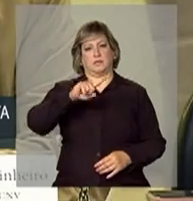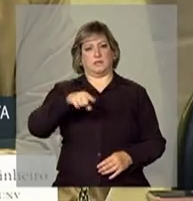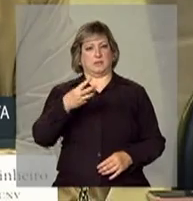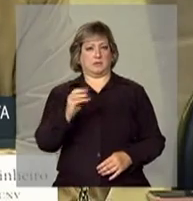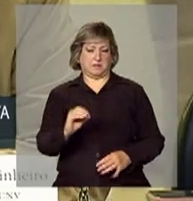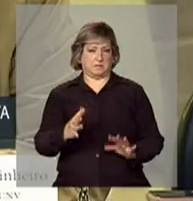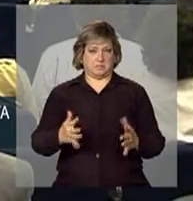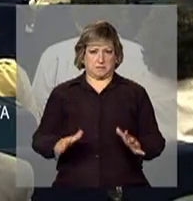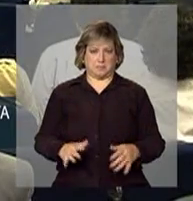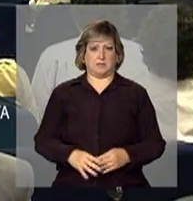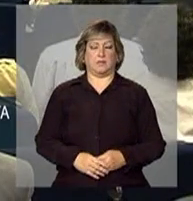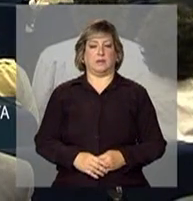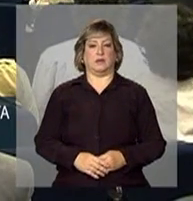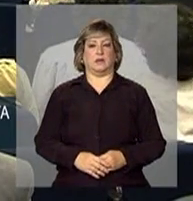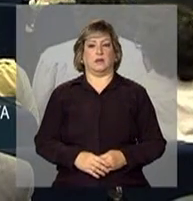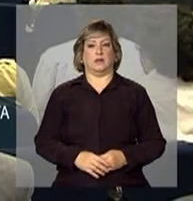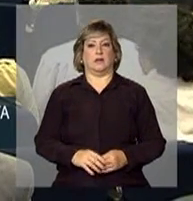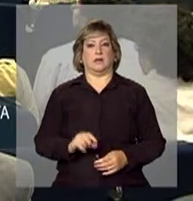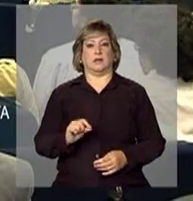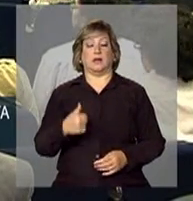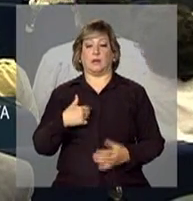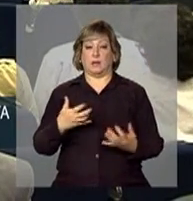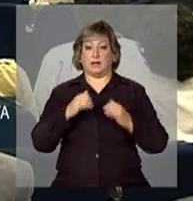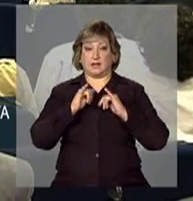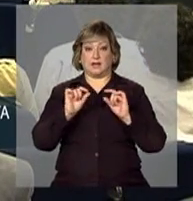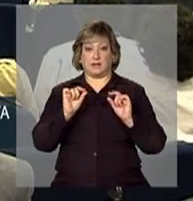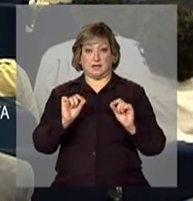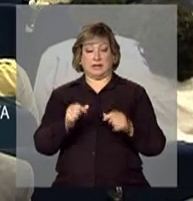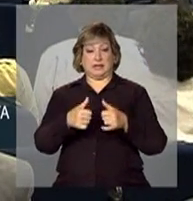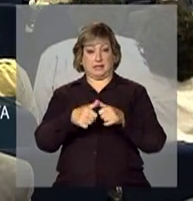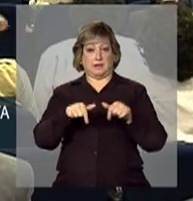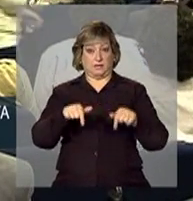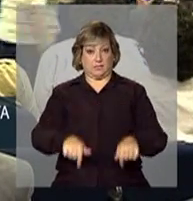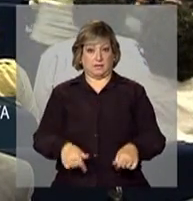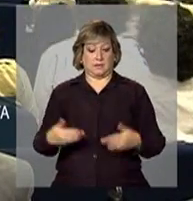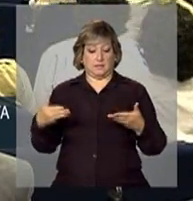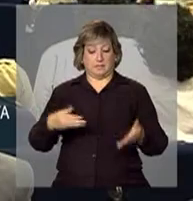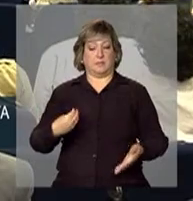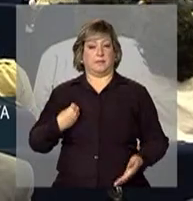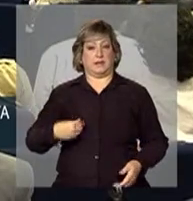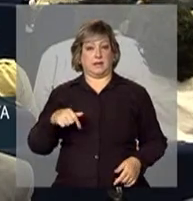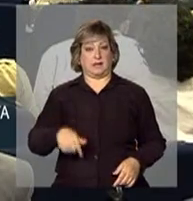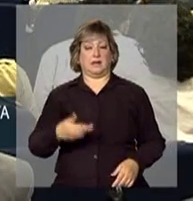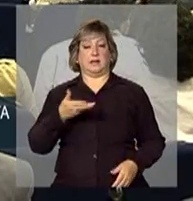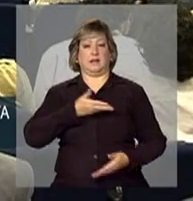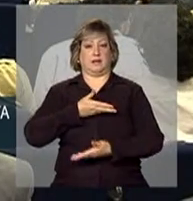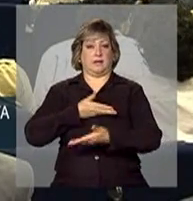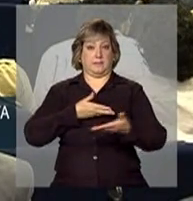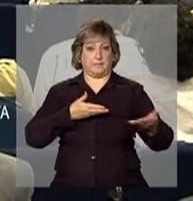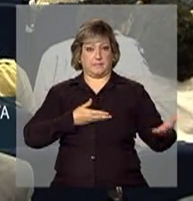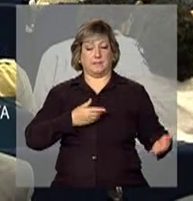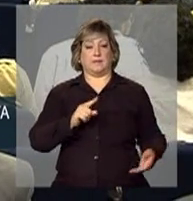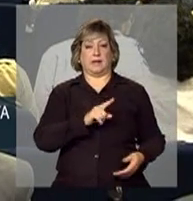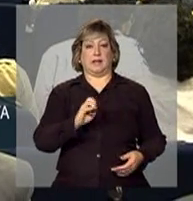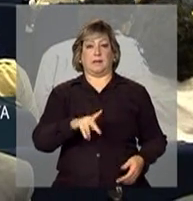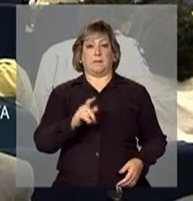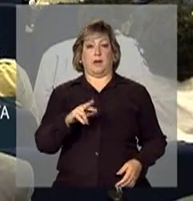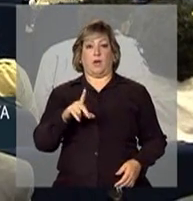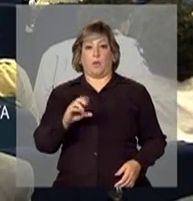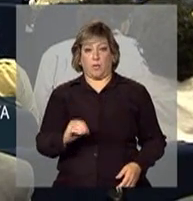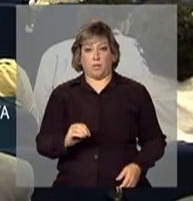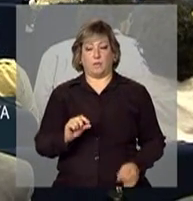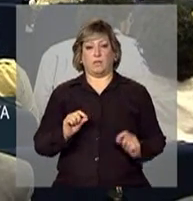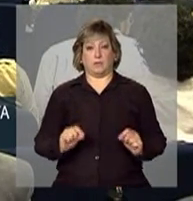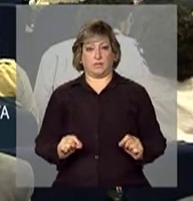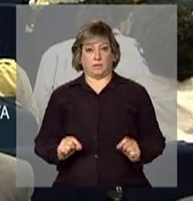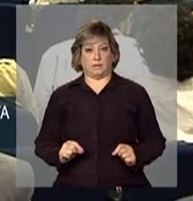12h30. Eu queria dizer que estão presentes aqui comigo os meus companheiros Zé Paulo Cavalcante,